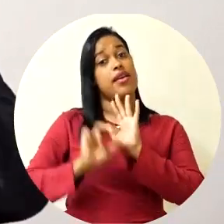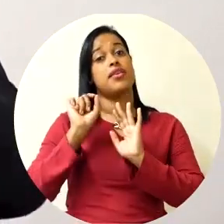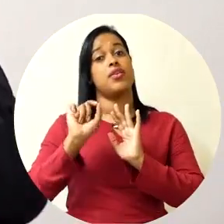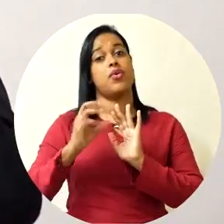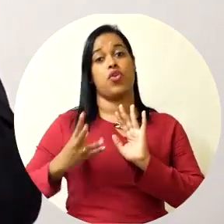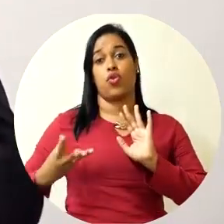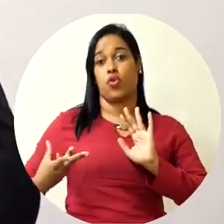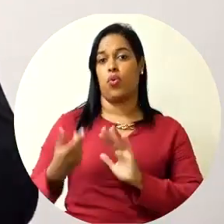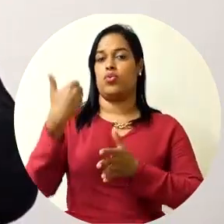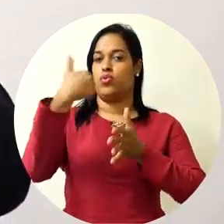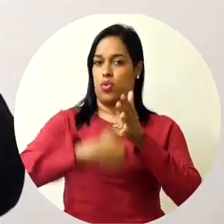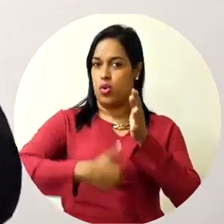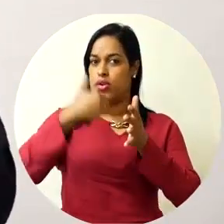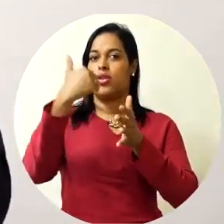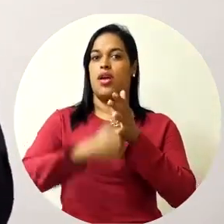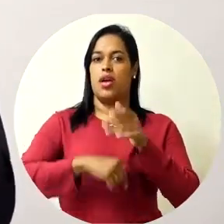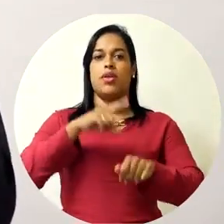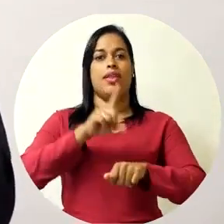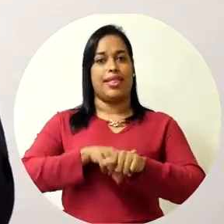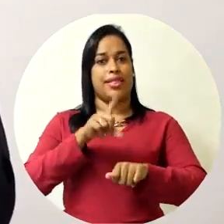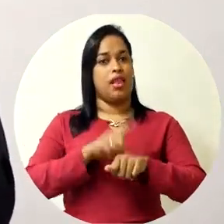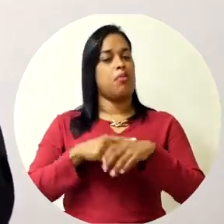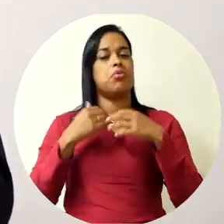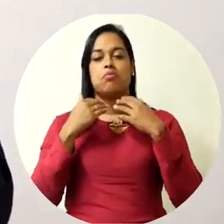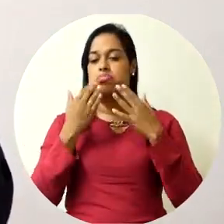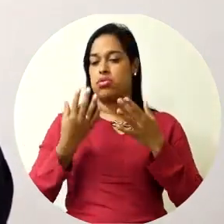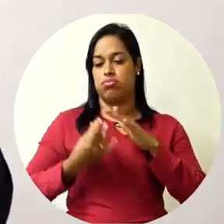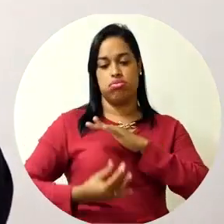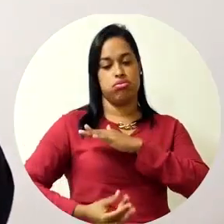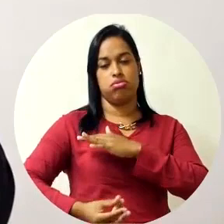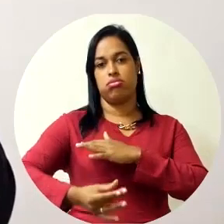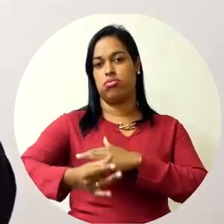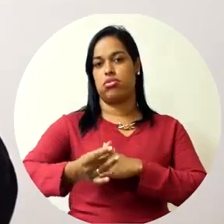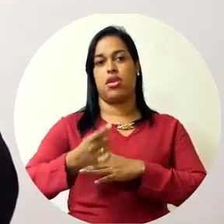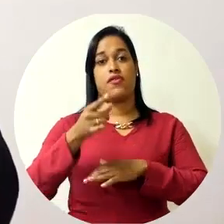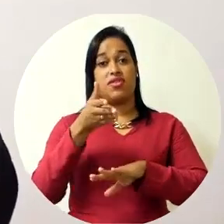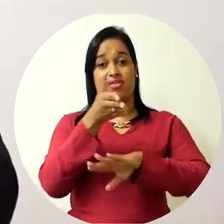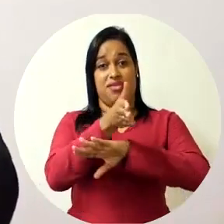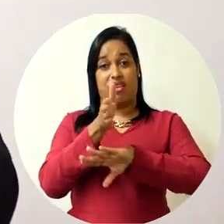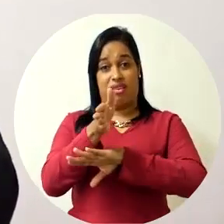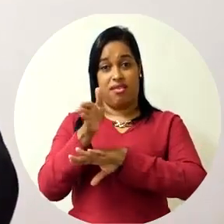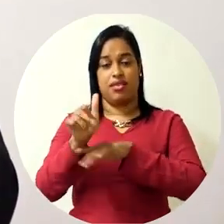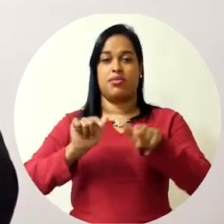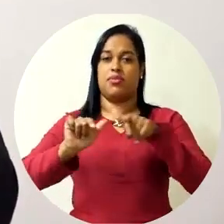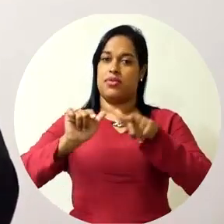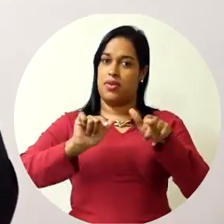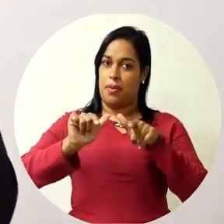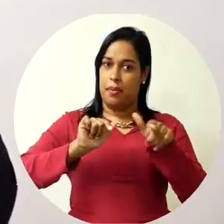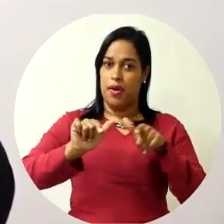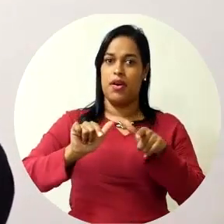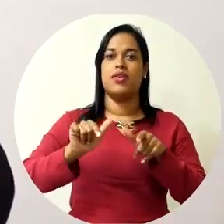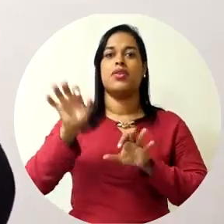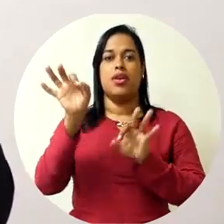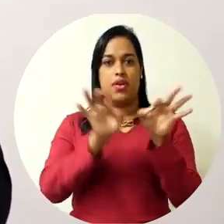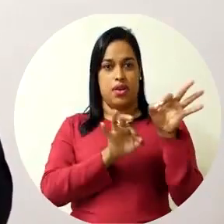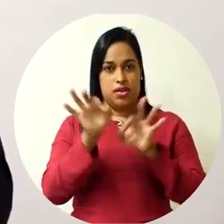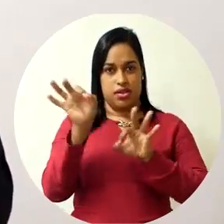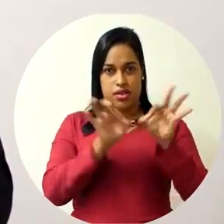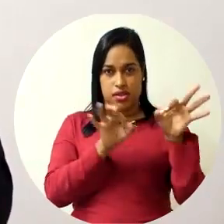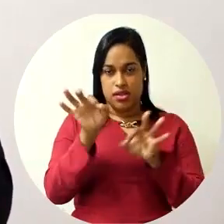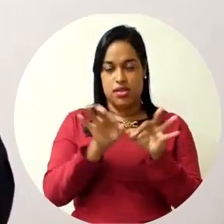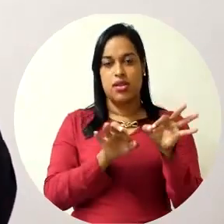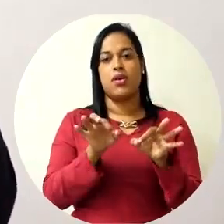A regra geral é que todo contrato seja por tempo indeterminado e você entre no serviço, nos quadros